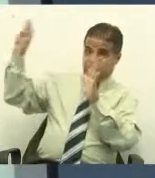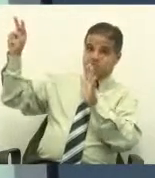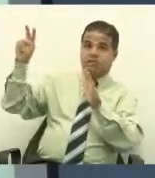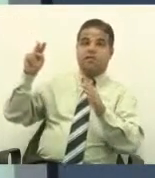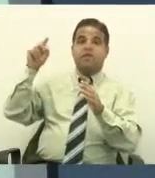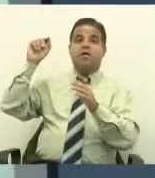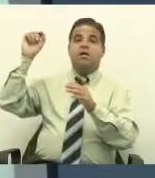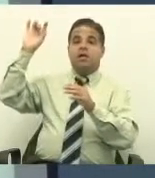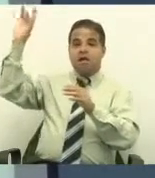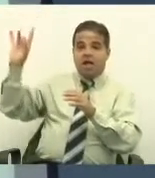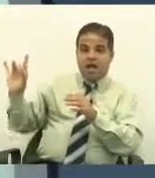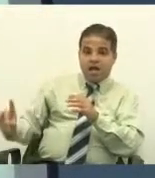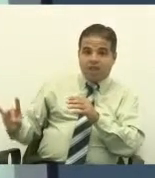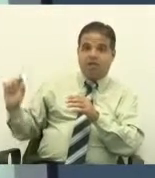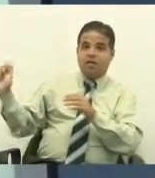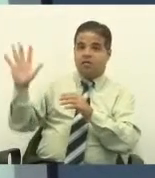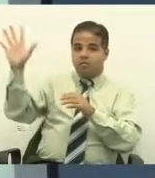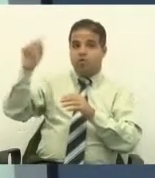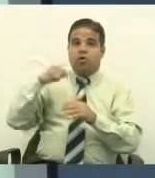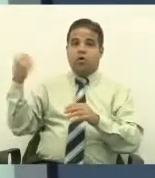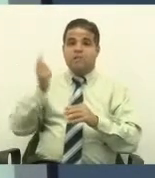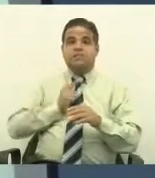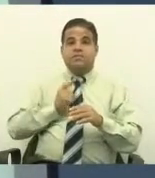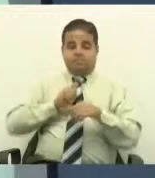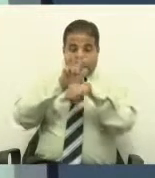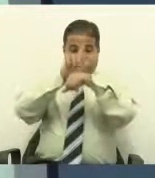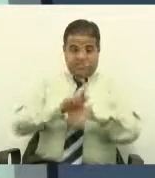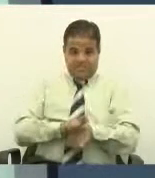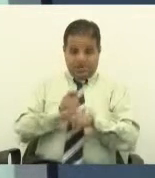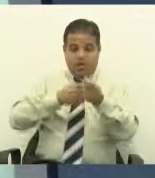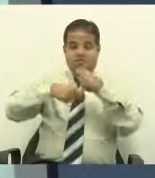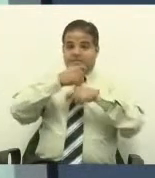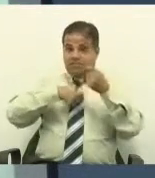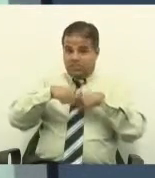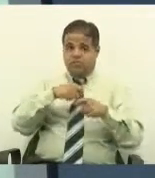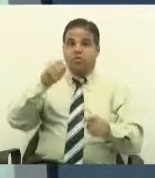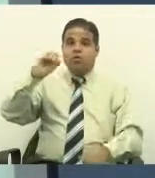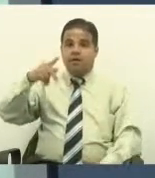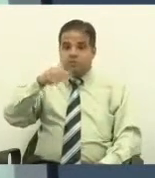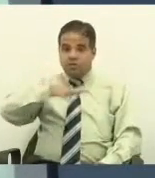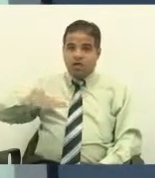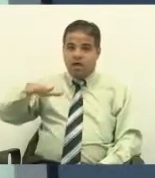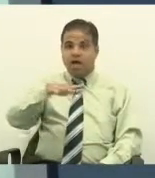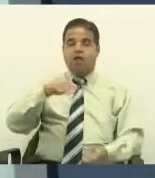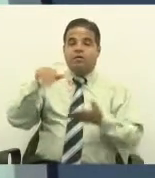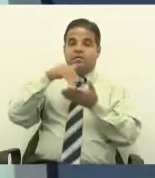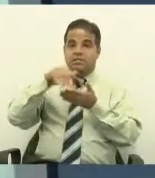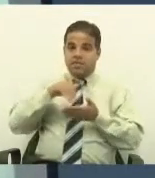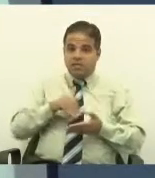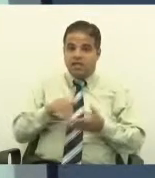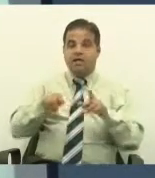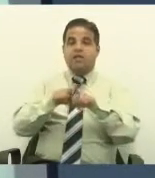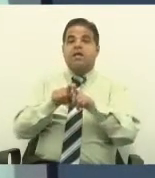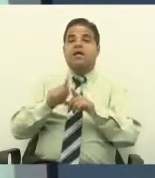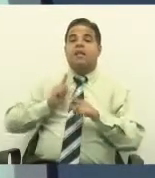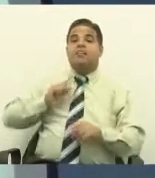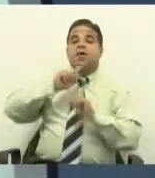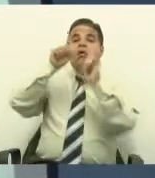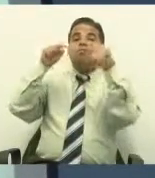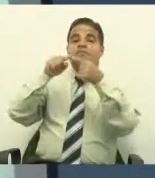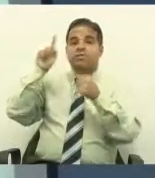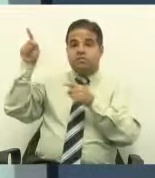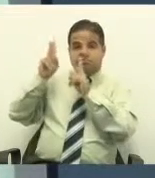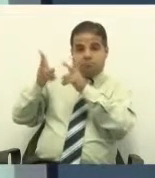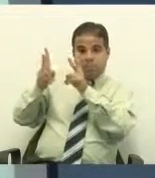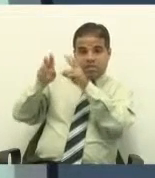Nesses valores, nós temos a gestão administrativa operacional da secretaria, tá? Que ela tem o objetivo de